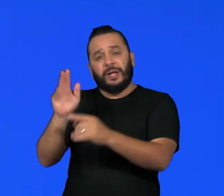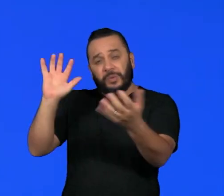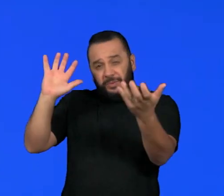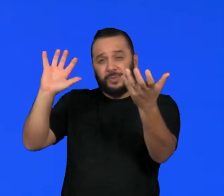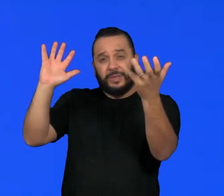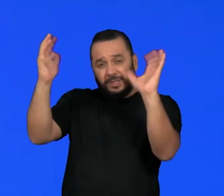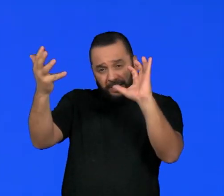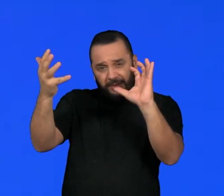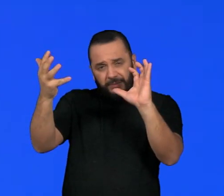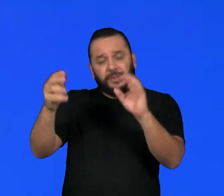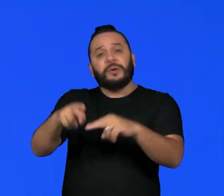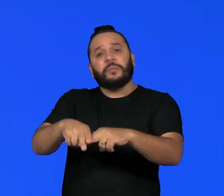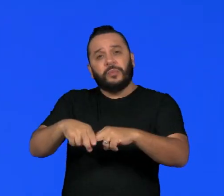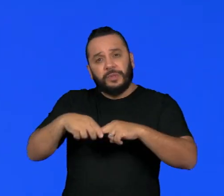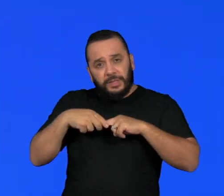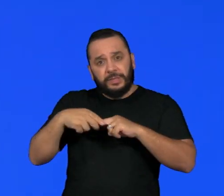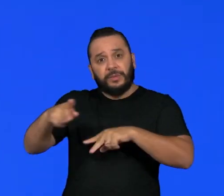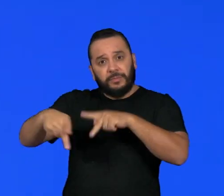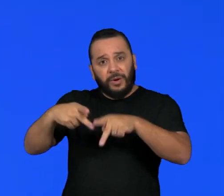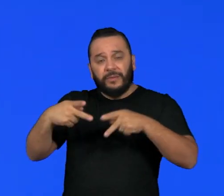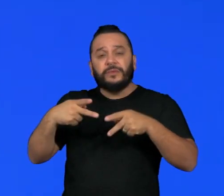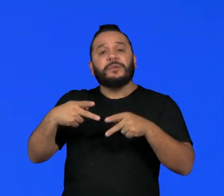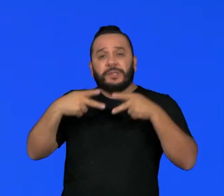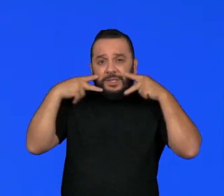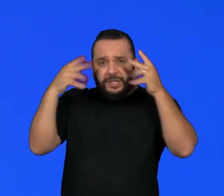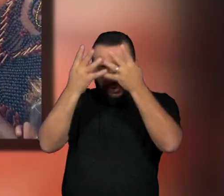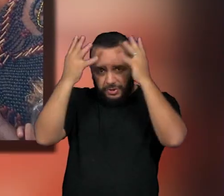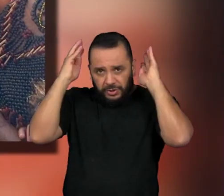que acontecem aqui.